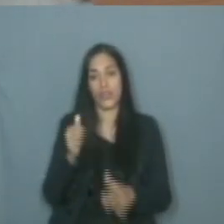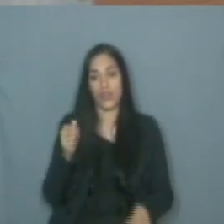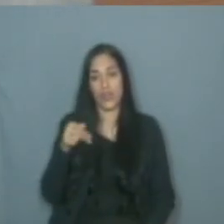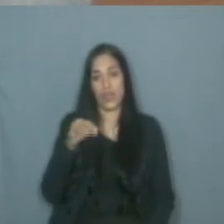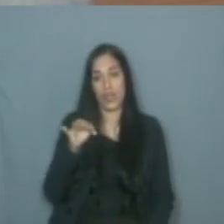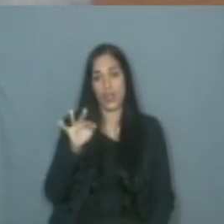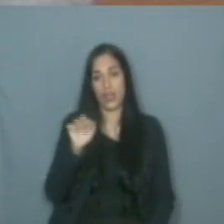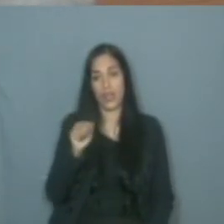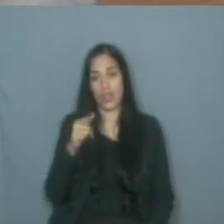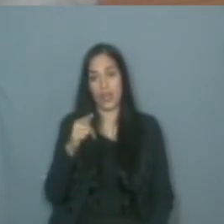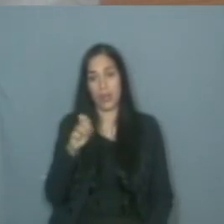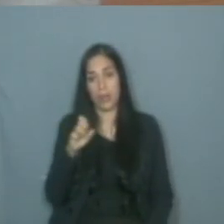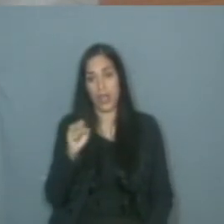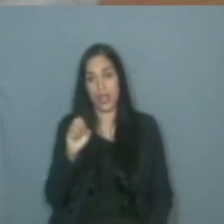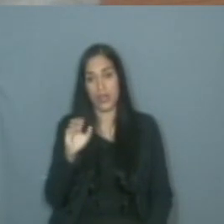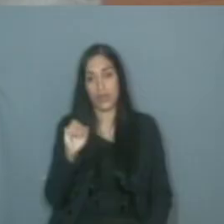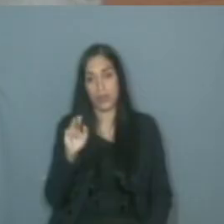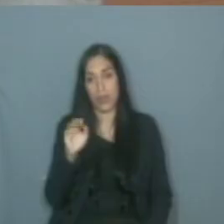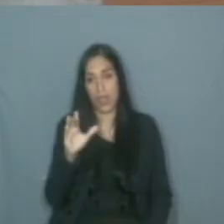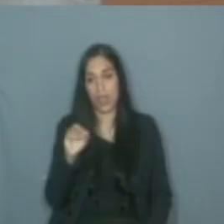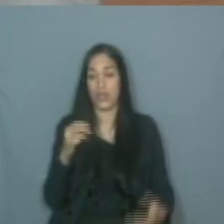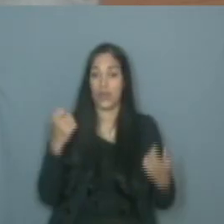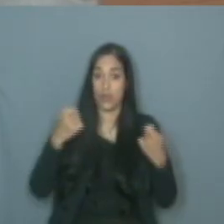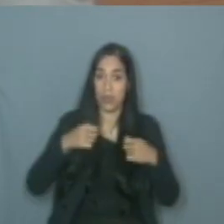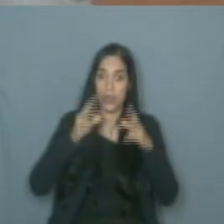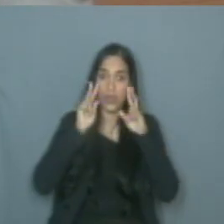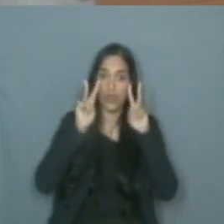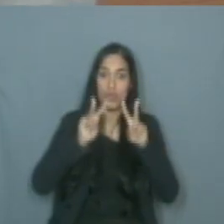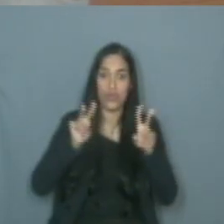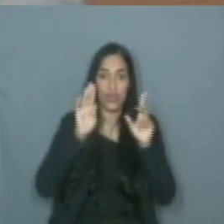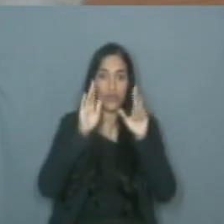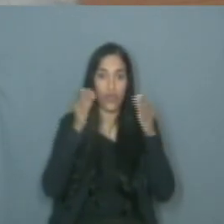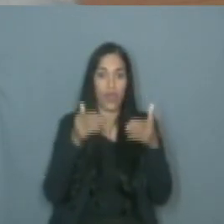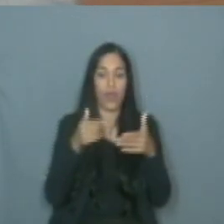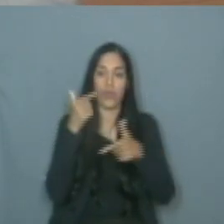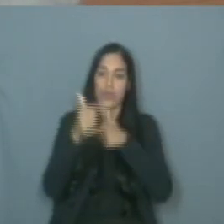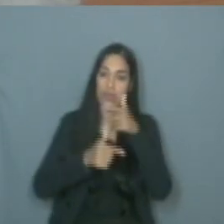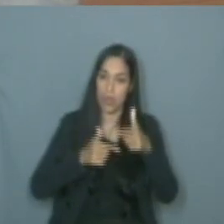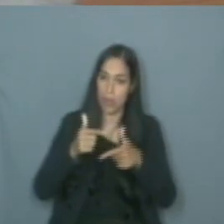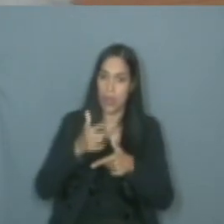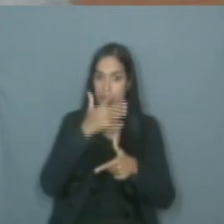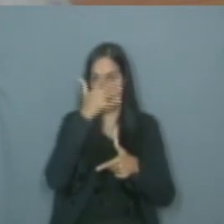só, até nisso é preciso a gente olhar, né? Porque o trabalhador, ele é gente.